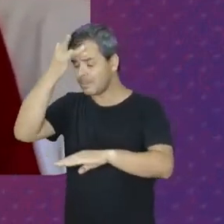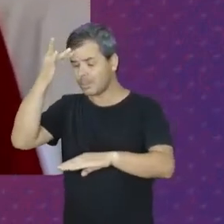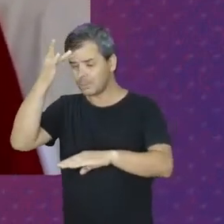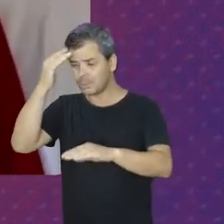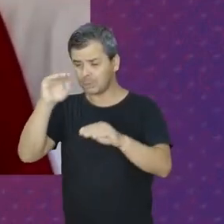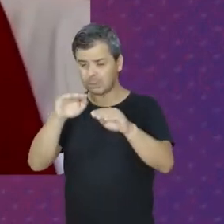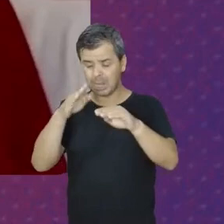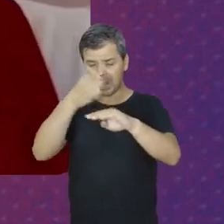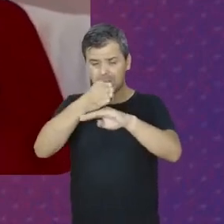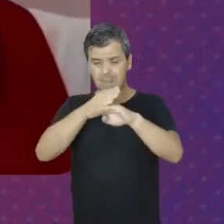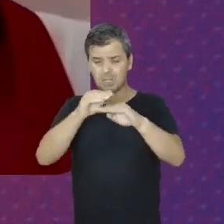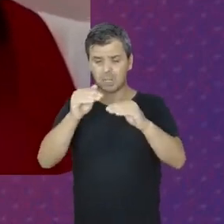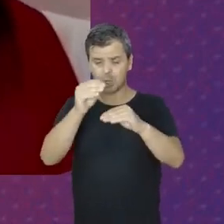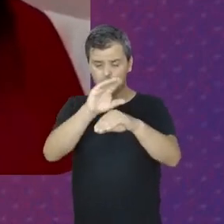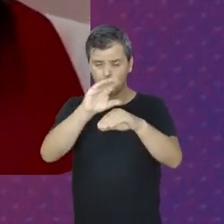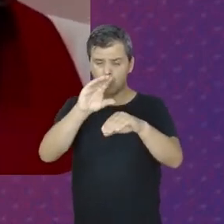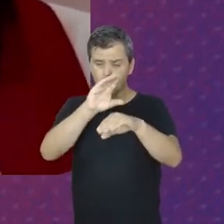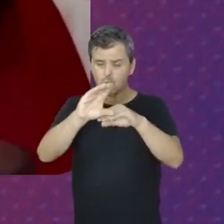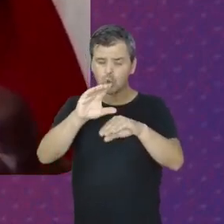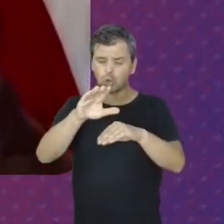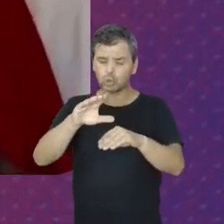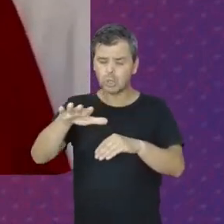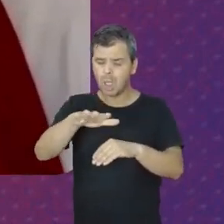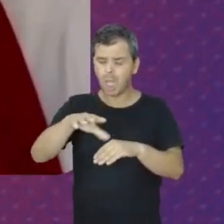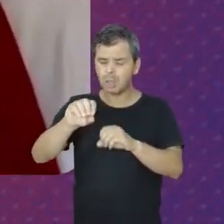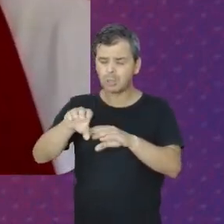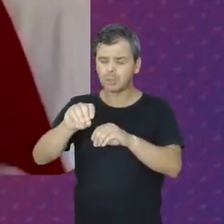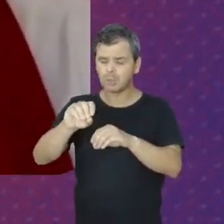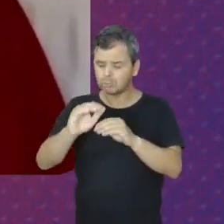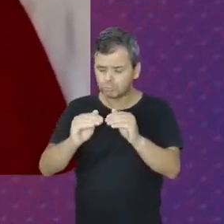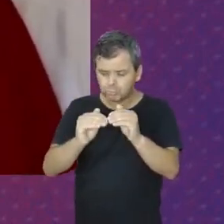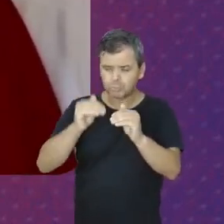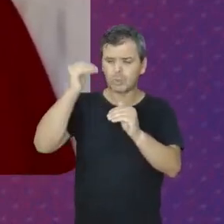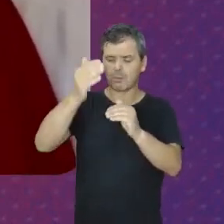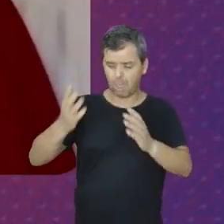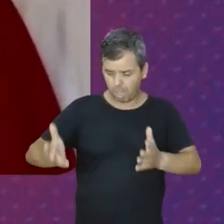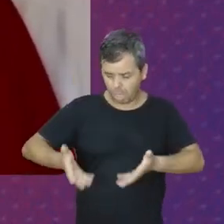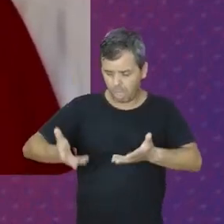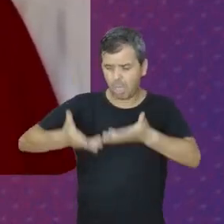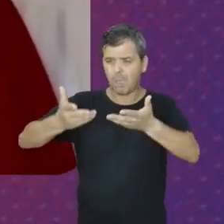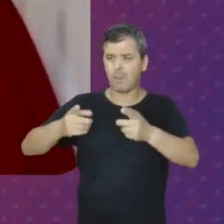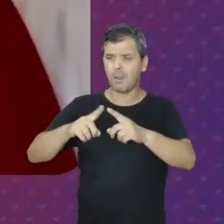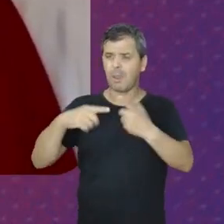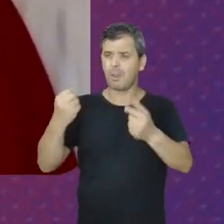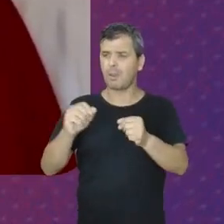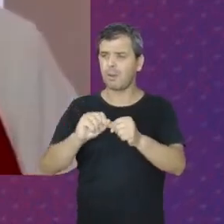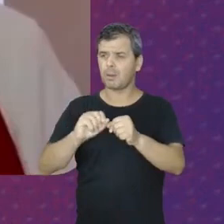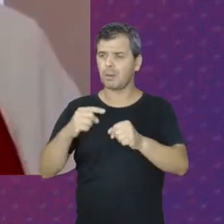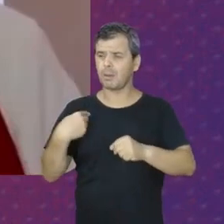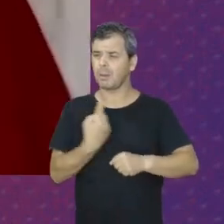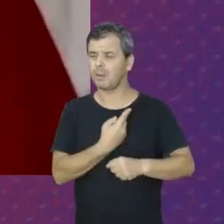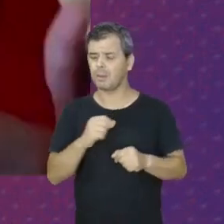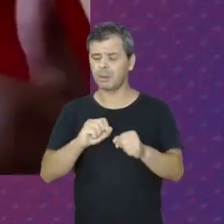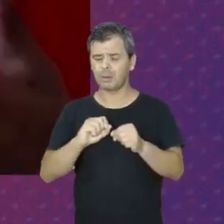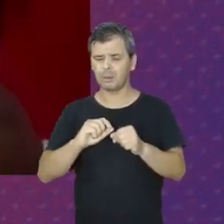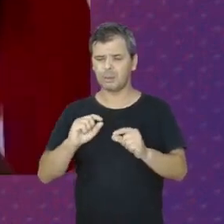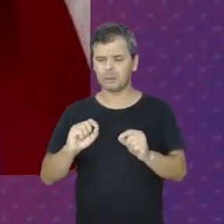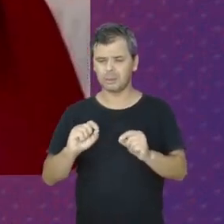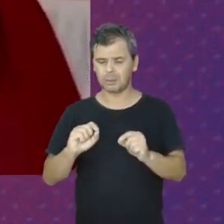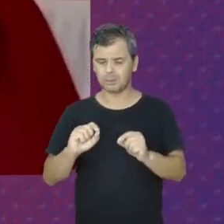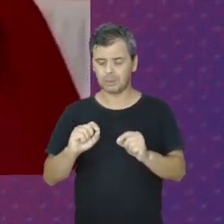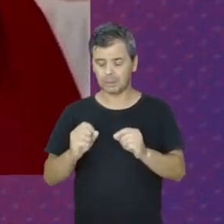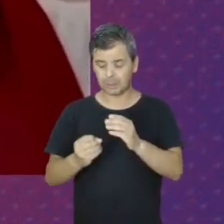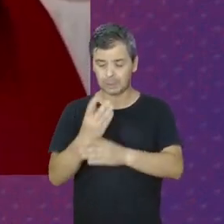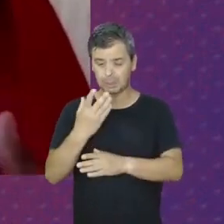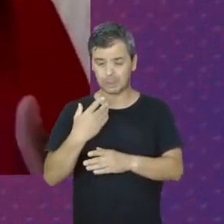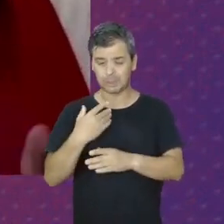ensino superior é fundamental. Vai oxigenar a universidade, que vai